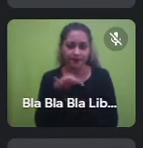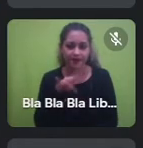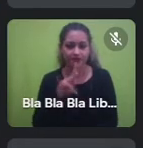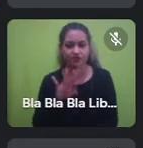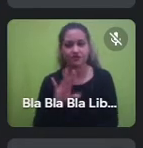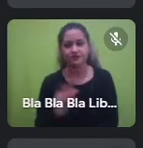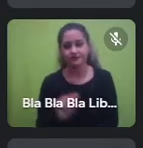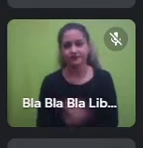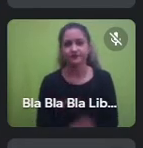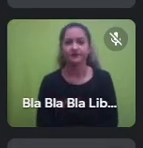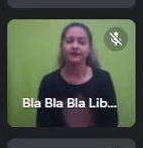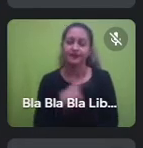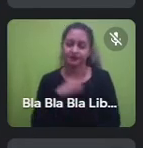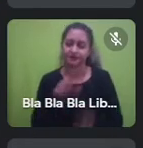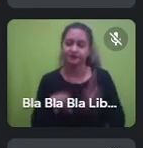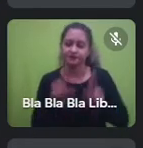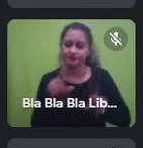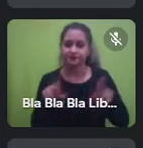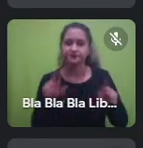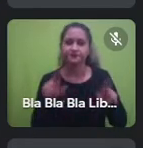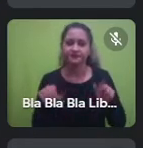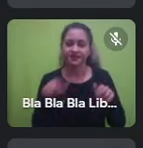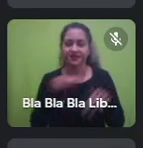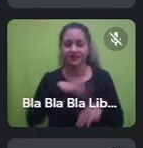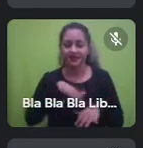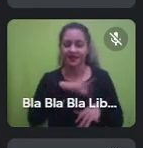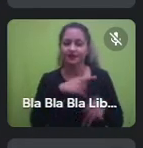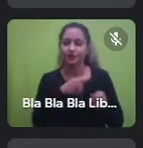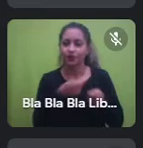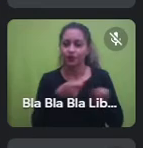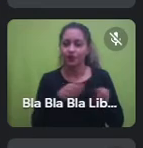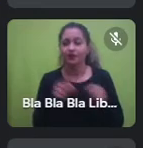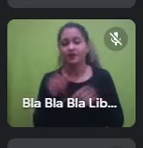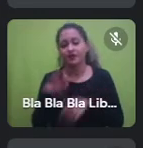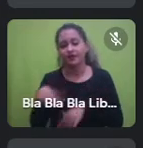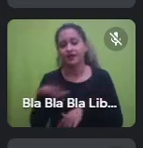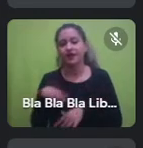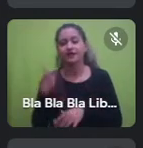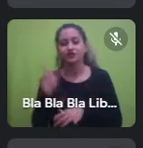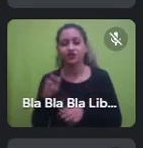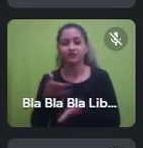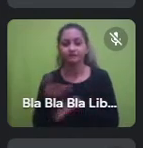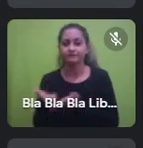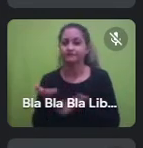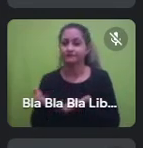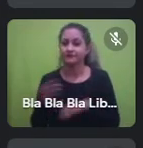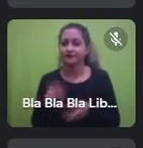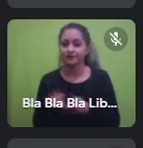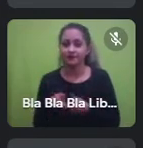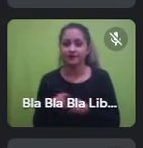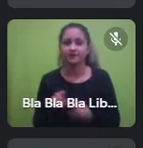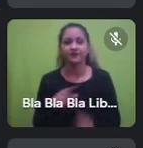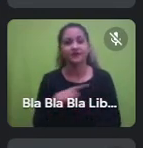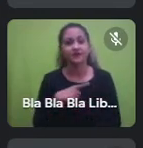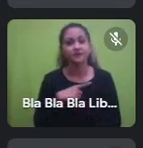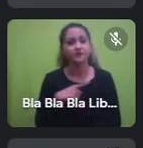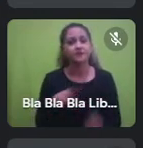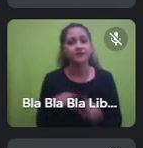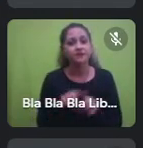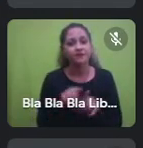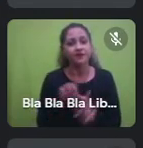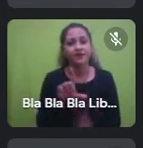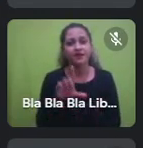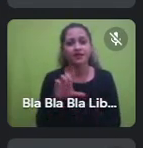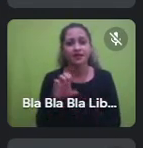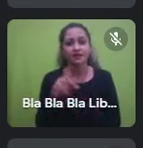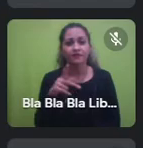A gente tem diferenças aqui entre as áreas controles e áreas tratadas. E também no leporinos elongatus, que é o pial, que hoje a gente não encontra mais